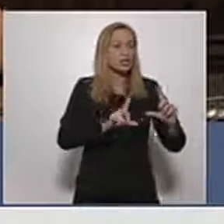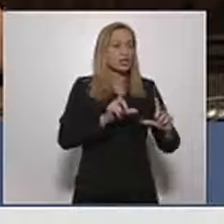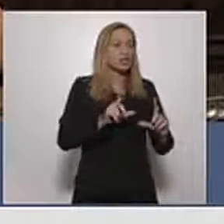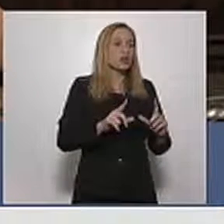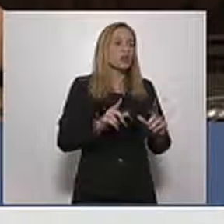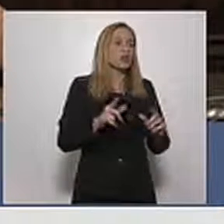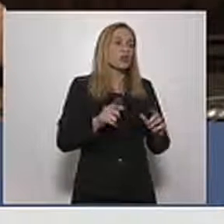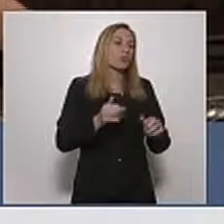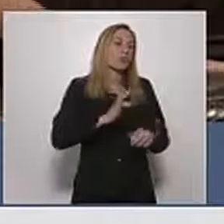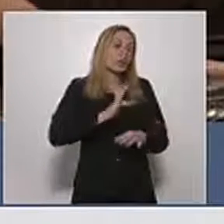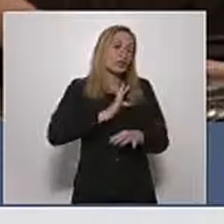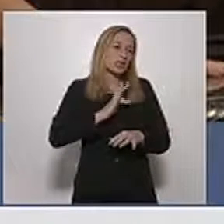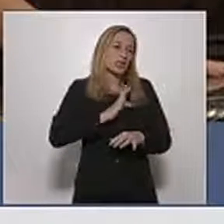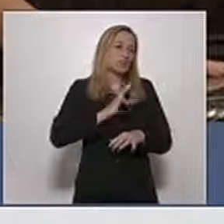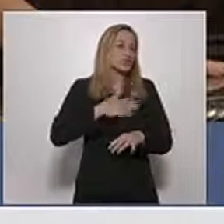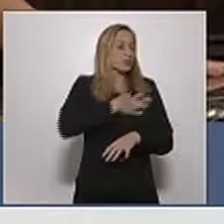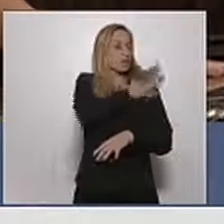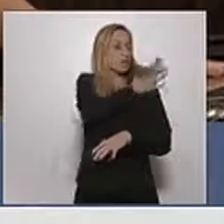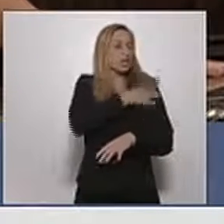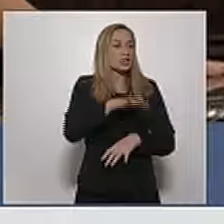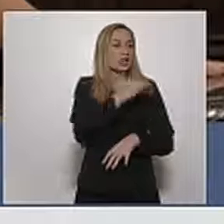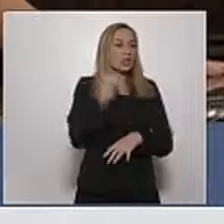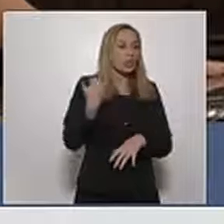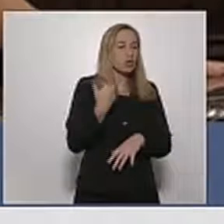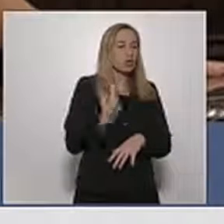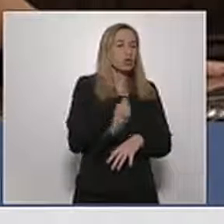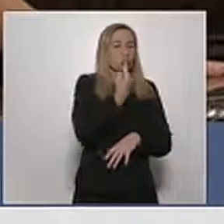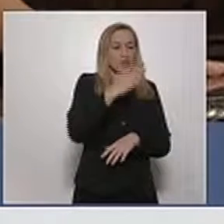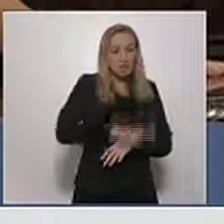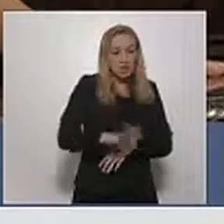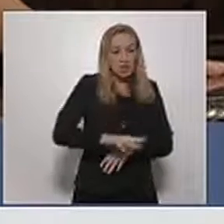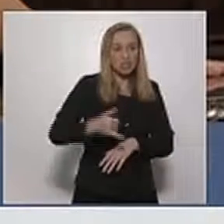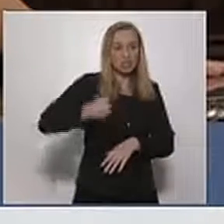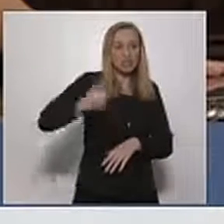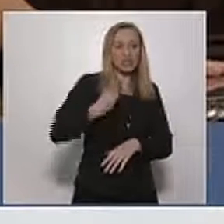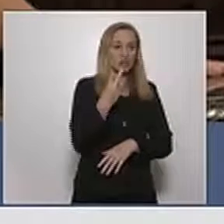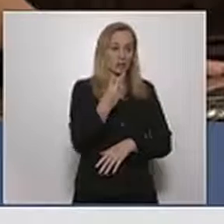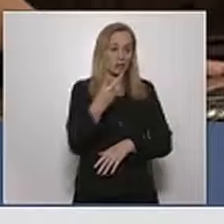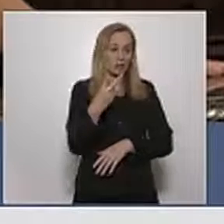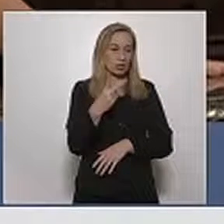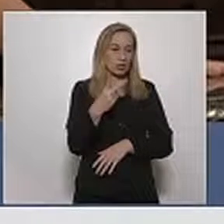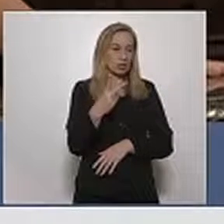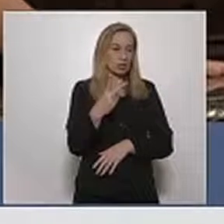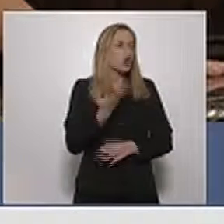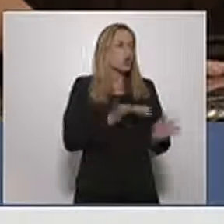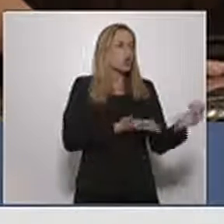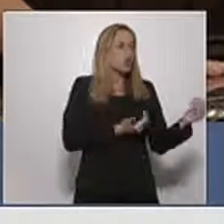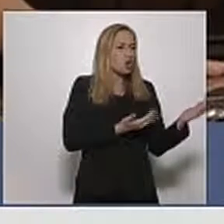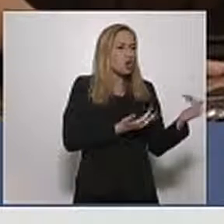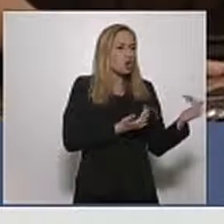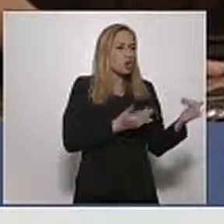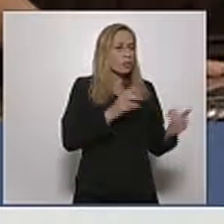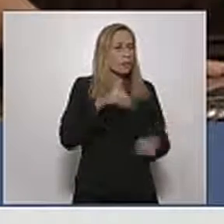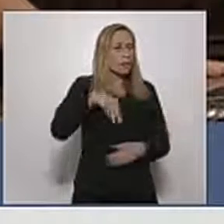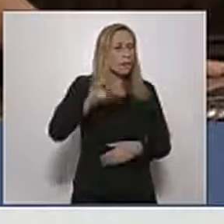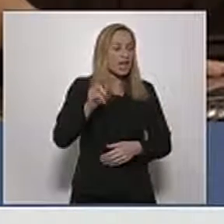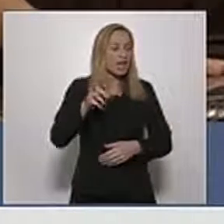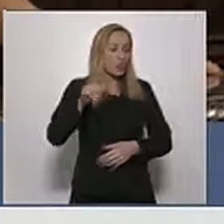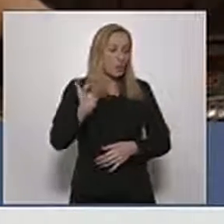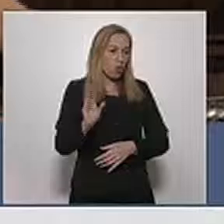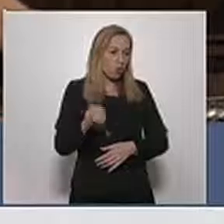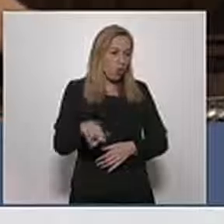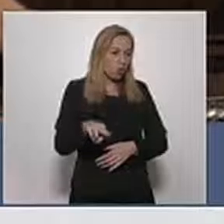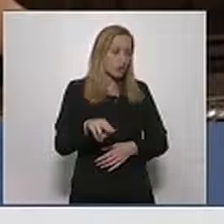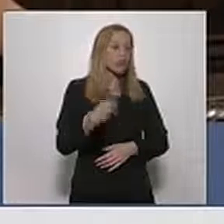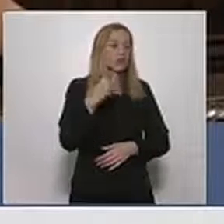de policiais militares, no caso da morte de uma criança de 2 anos. O jovem Michael, de 2 anos, brincava